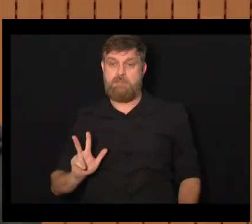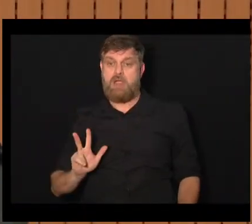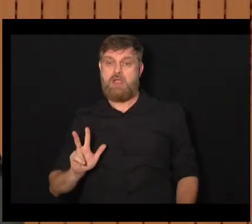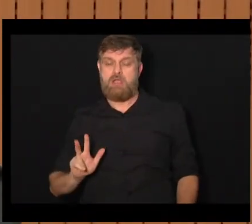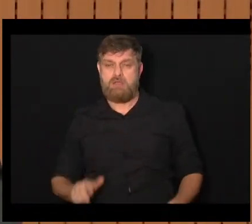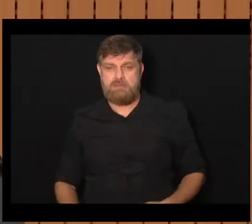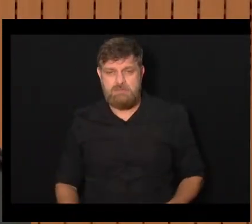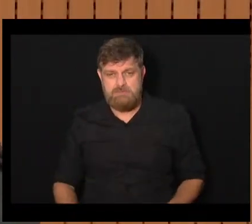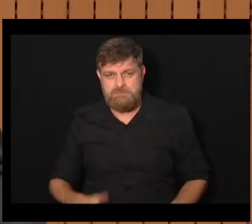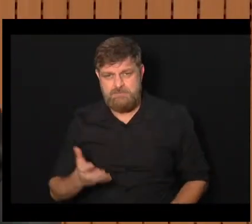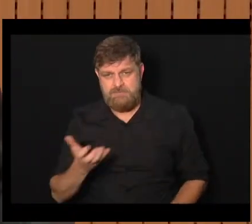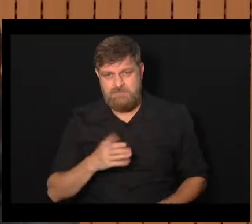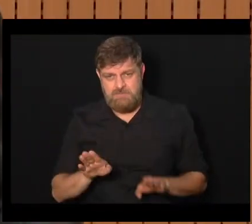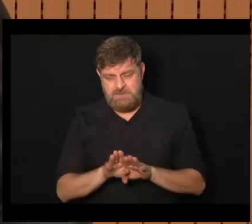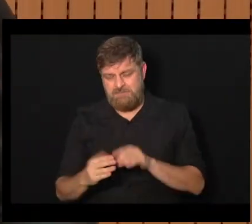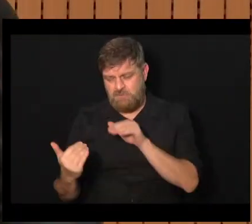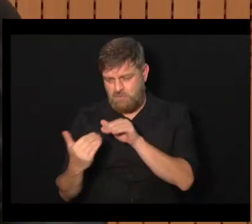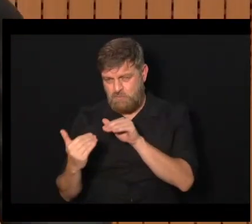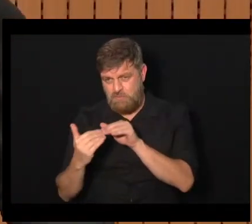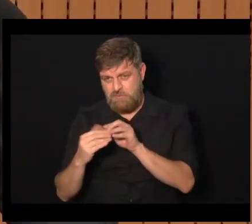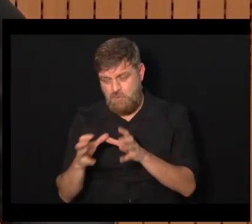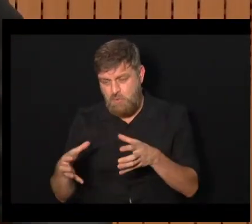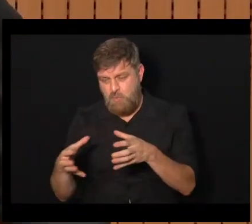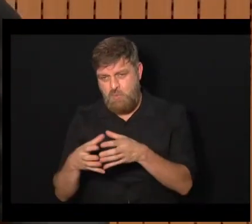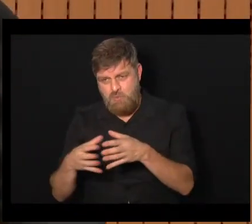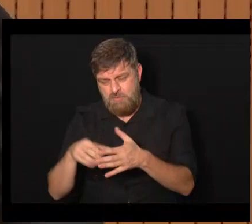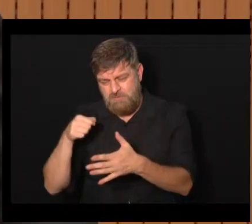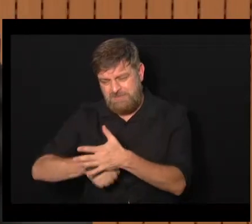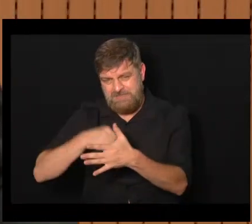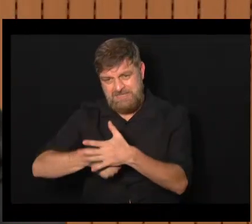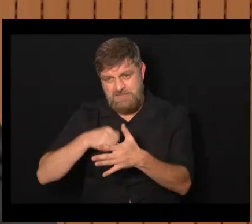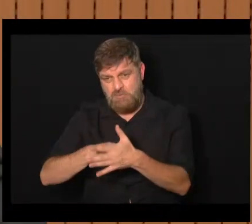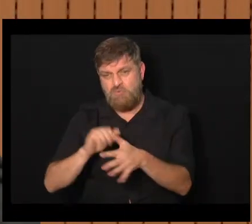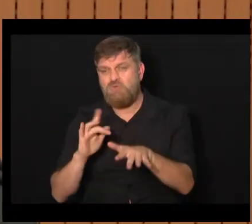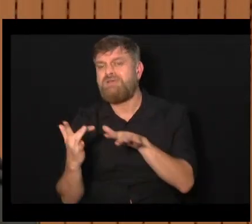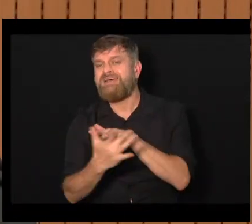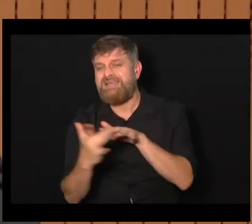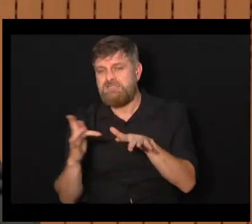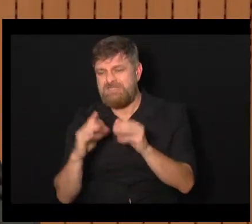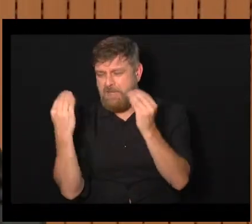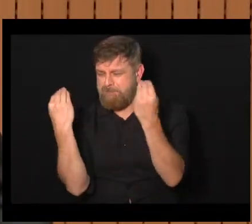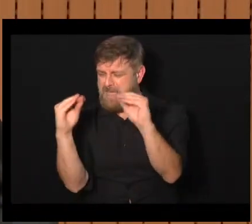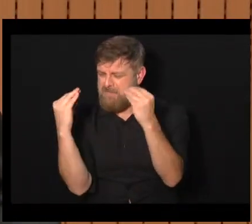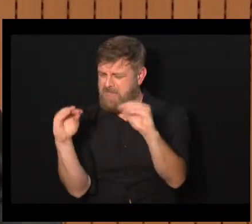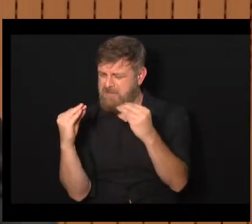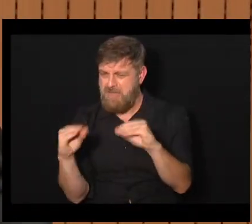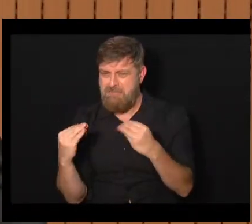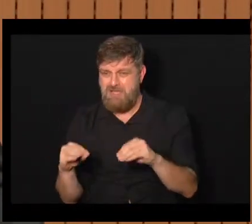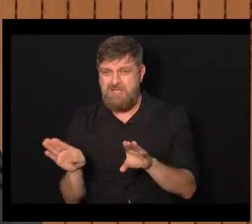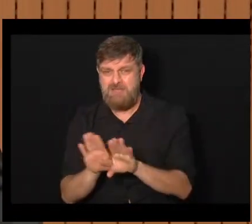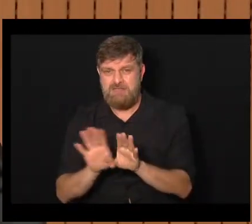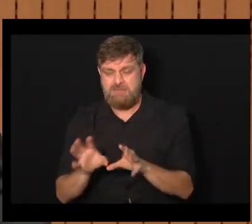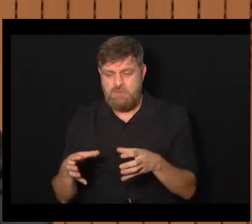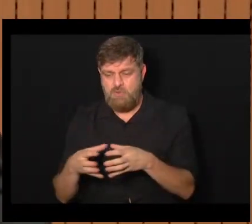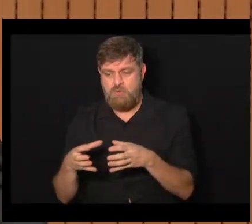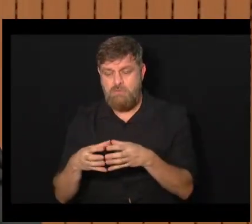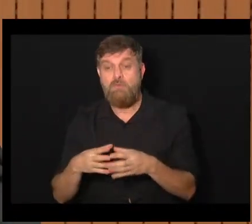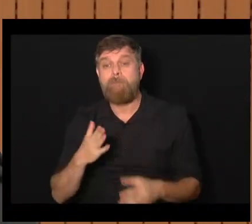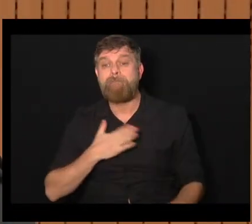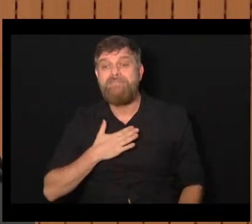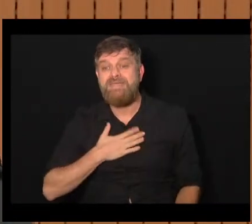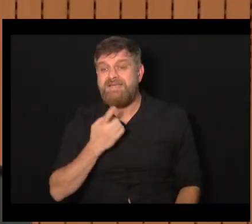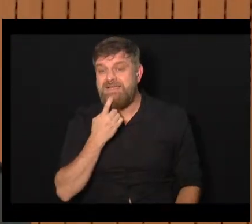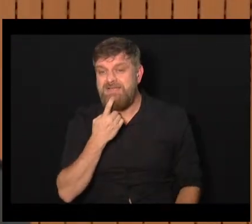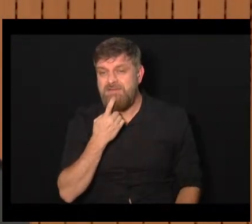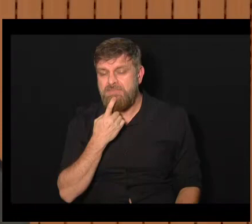quero aqui fazer coro com um movimento que está muito forte nas redes sociais e também da ONG Minha Campinas,